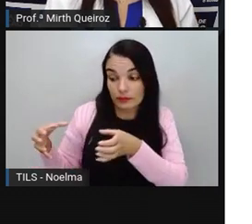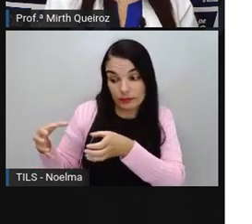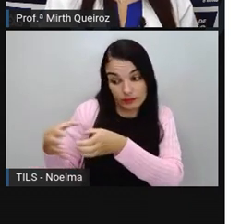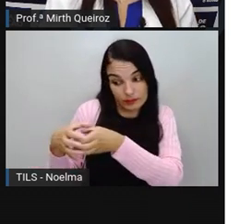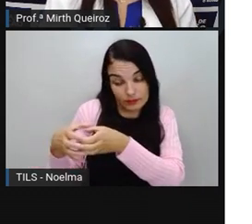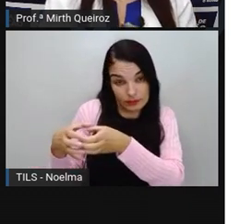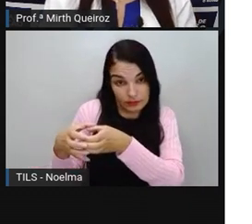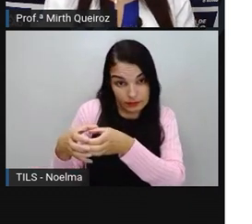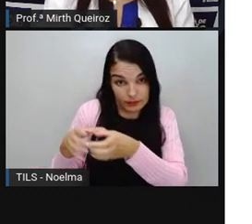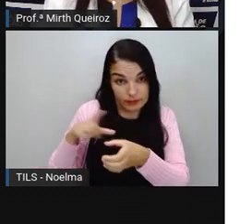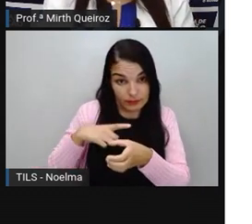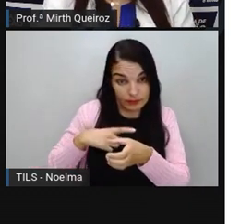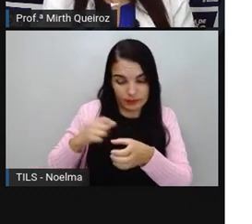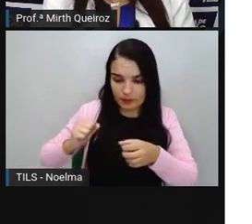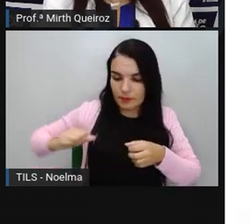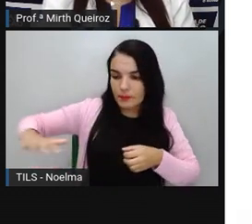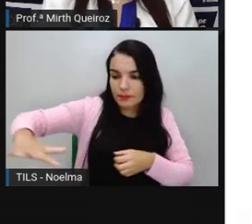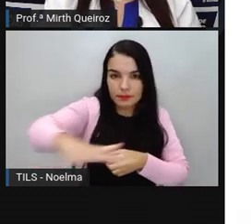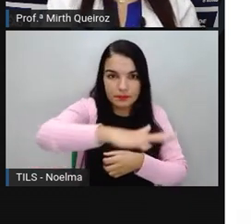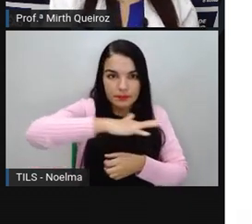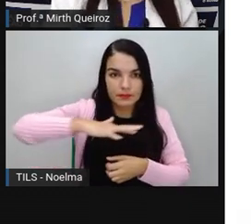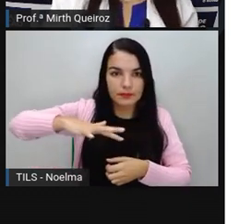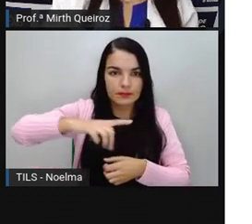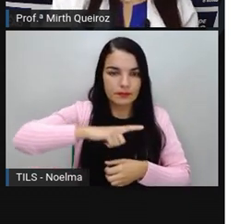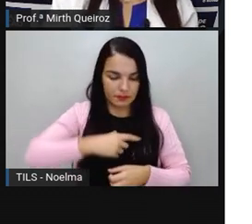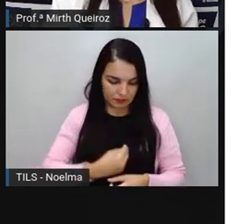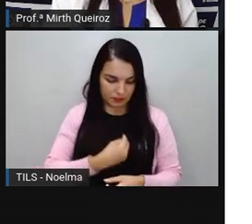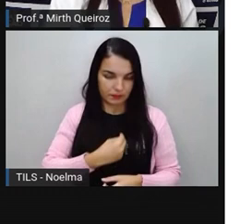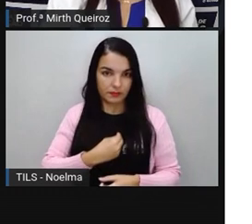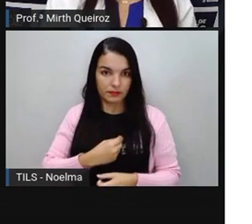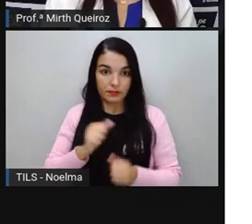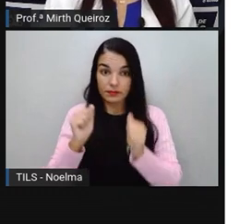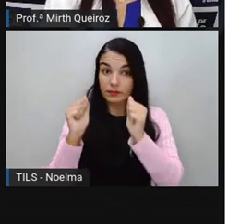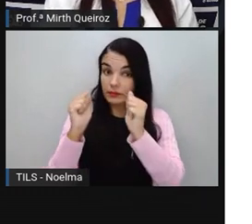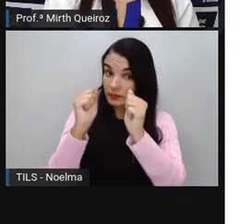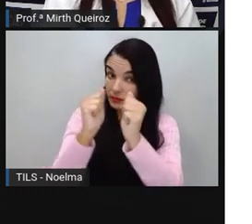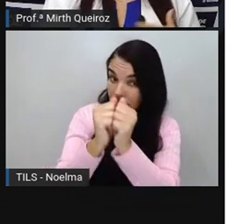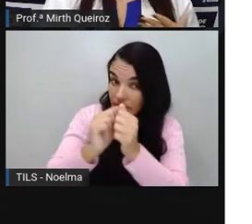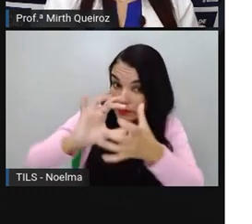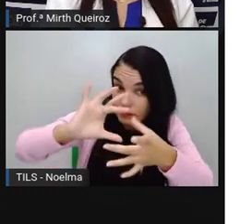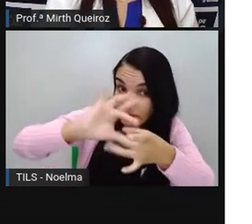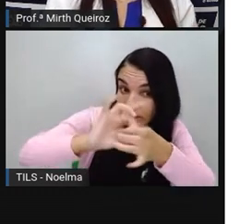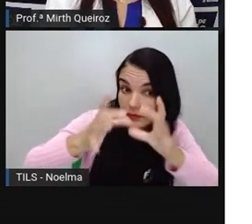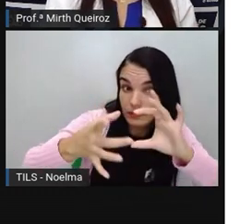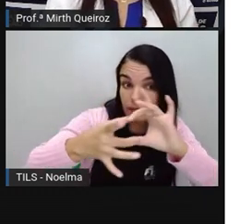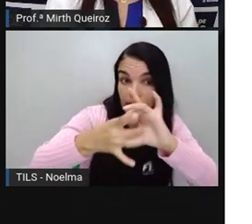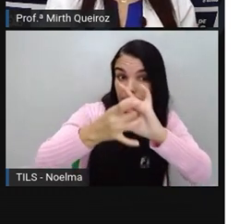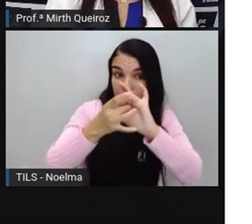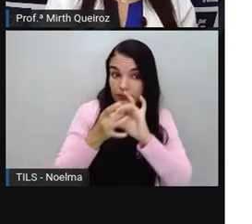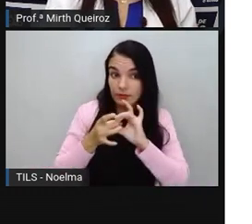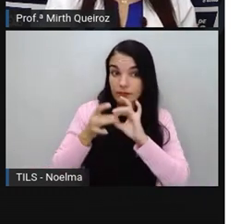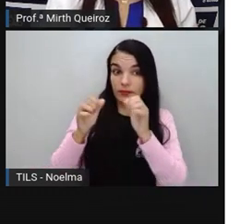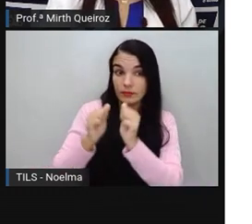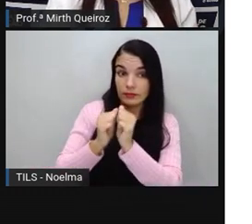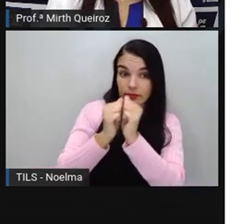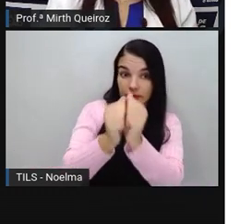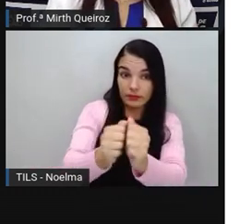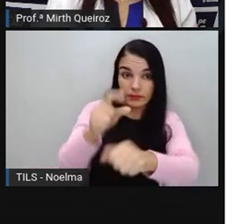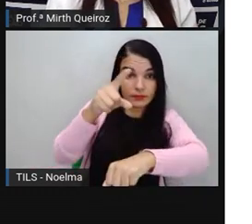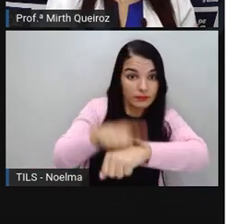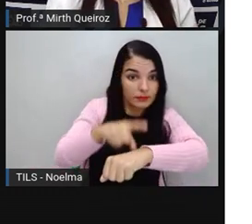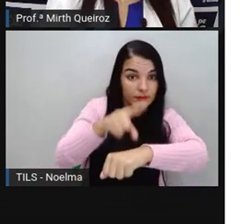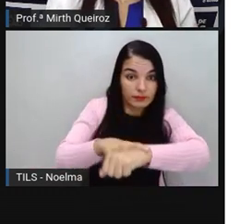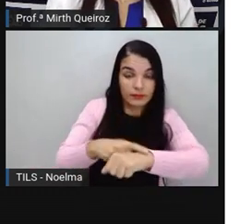conjunto formado por um ambiente e os seres vivos que, em relacionamento mútuo,